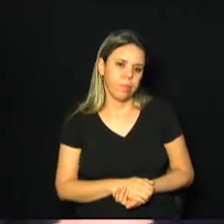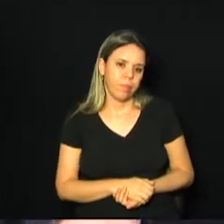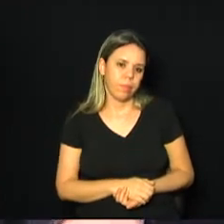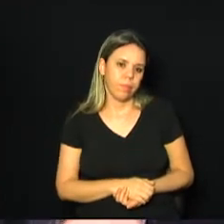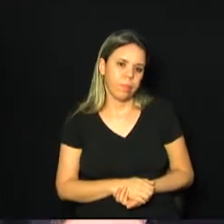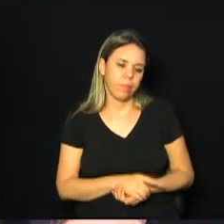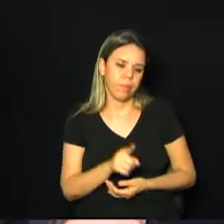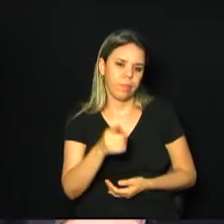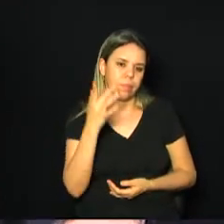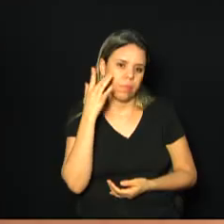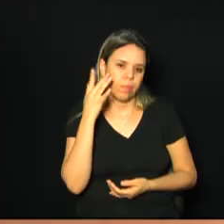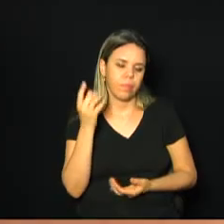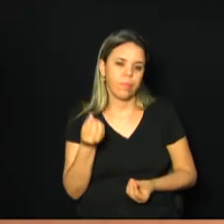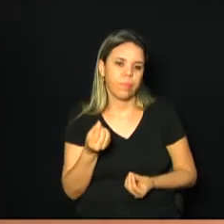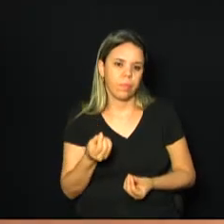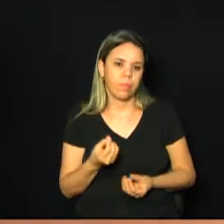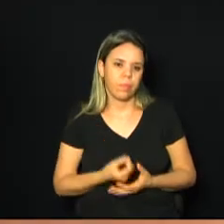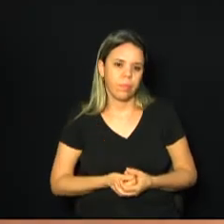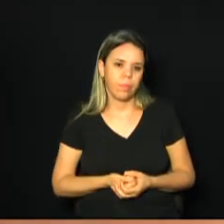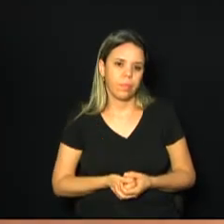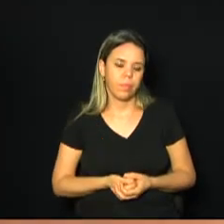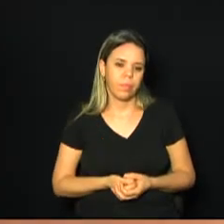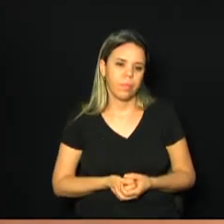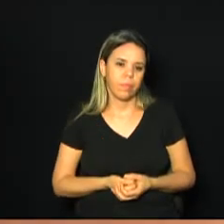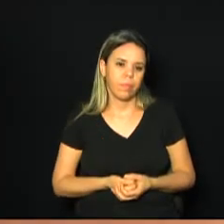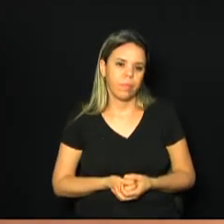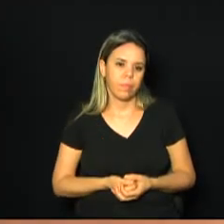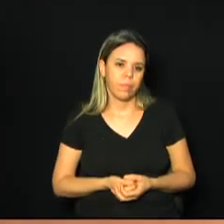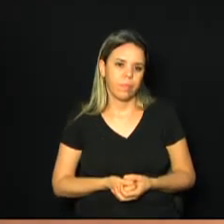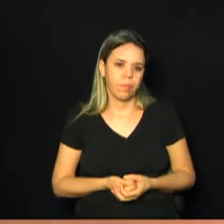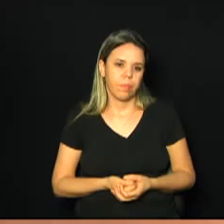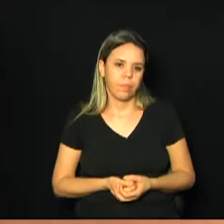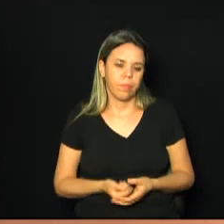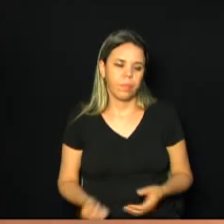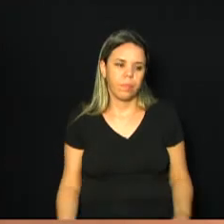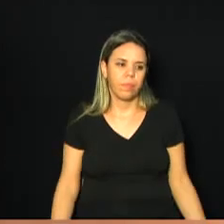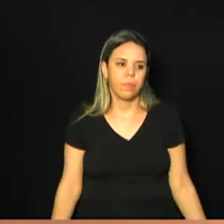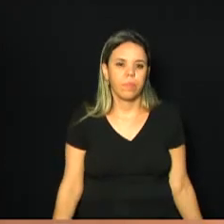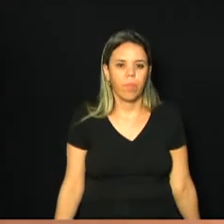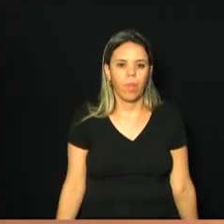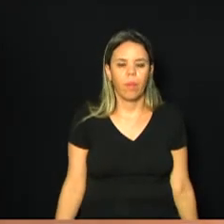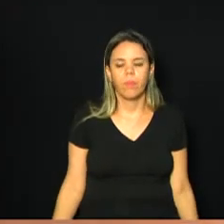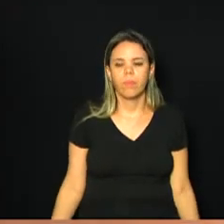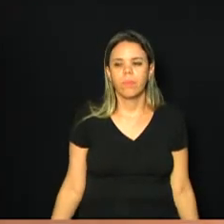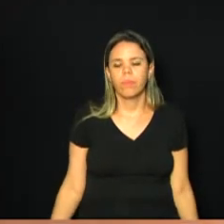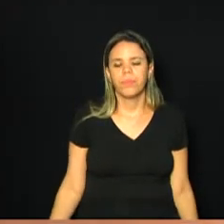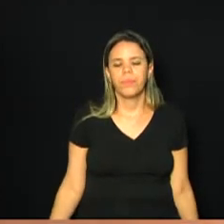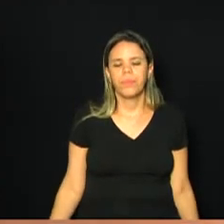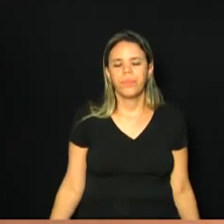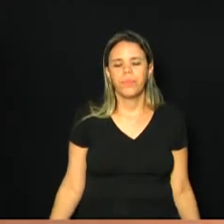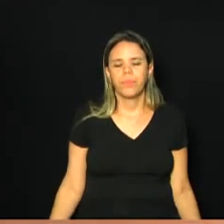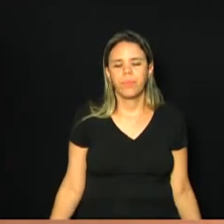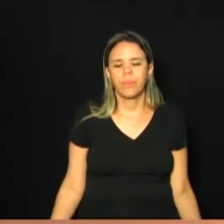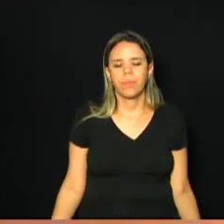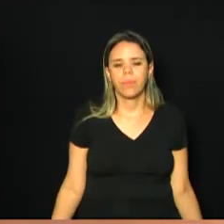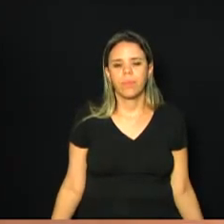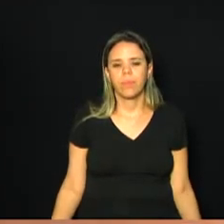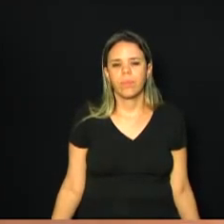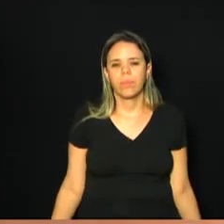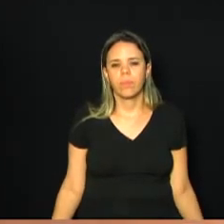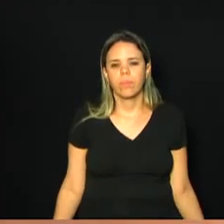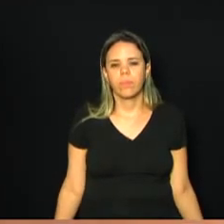acha que... Se o entregador usar essa informação Sim, para divulgar, de quem é